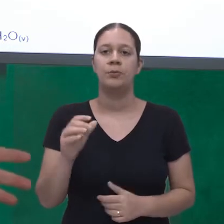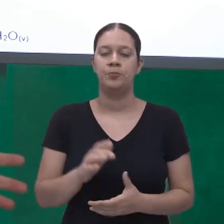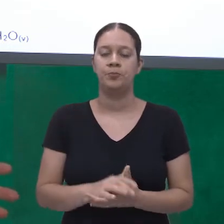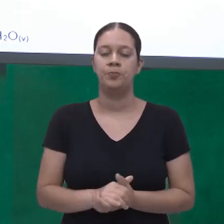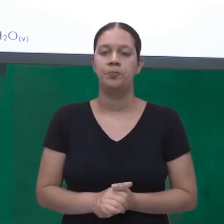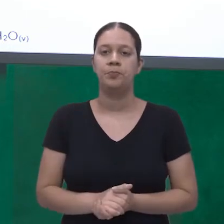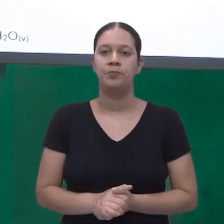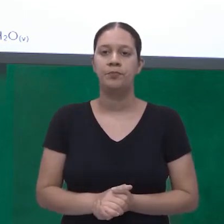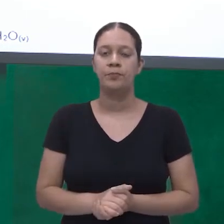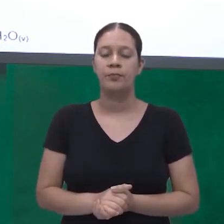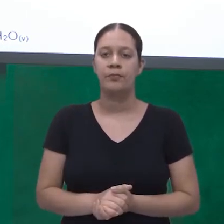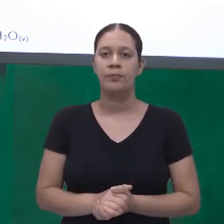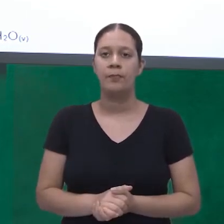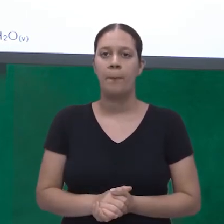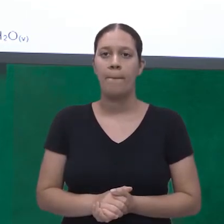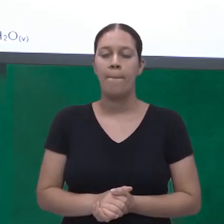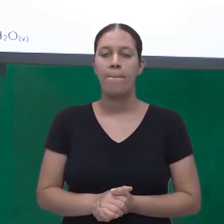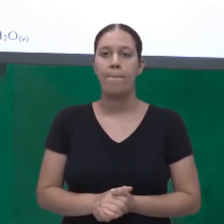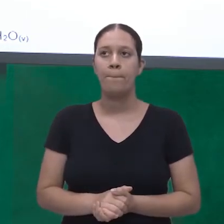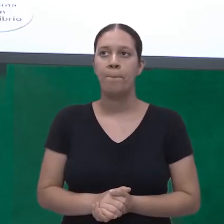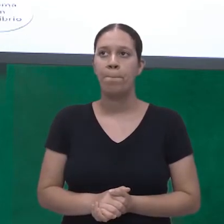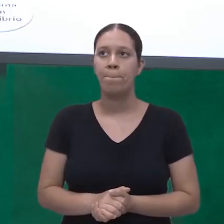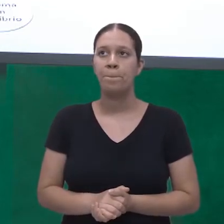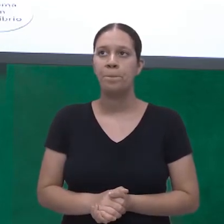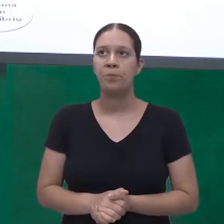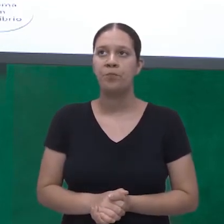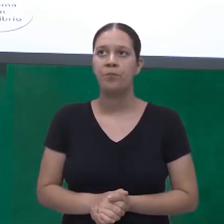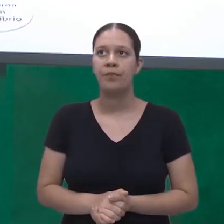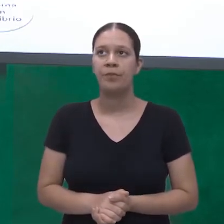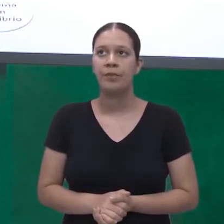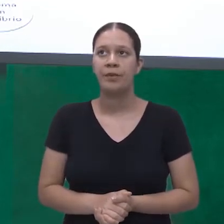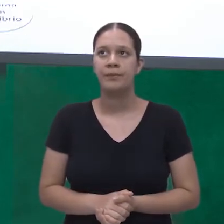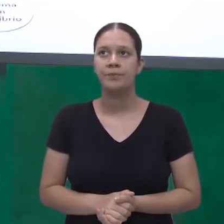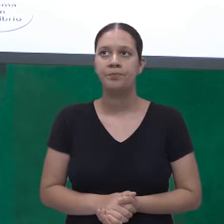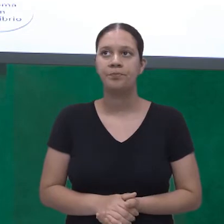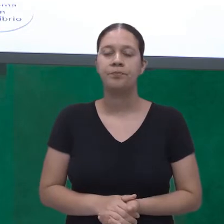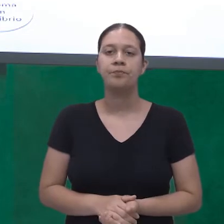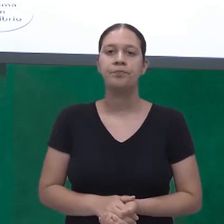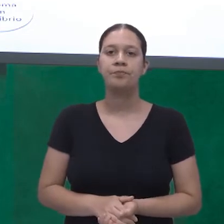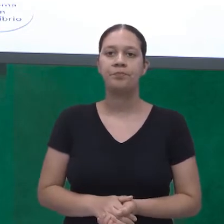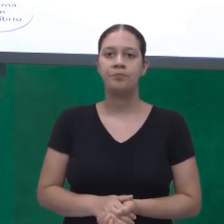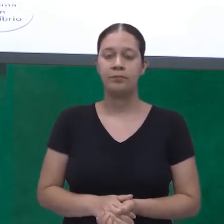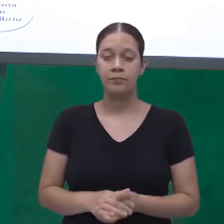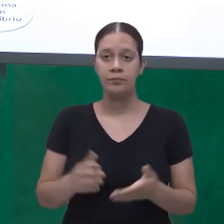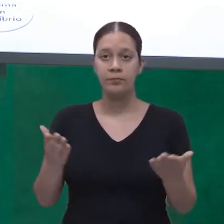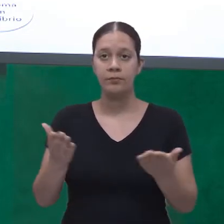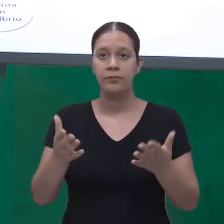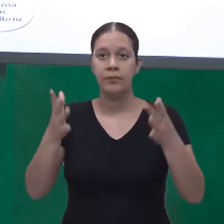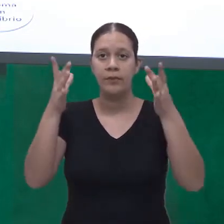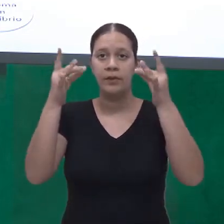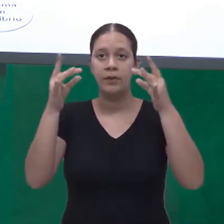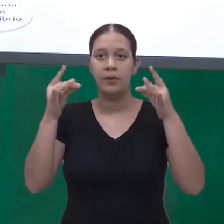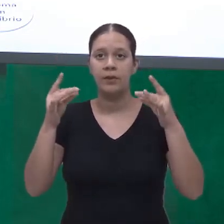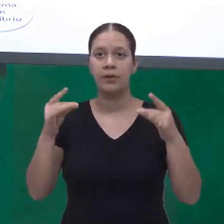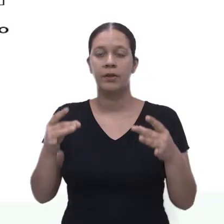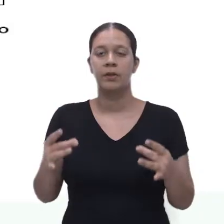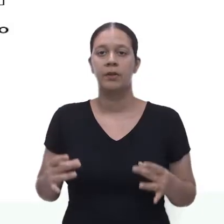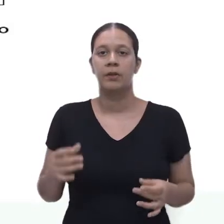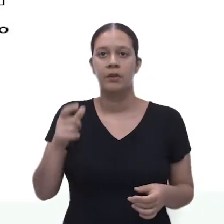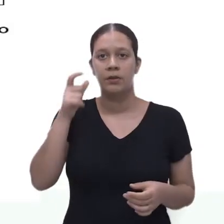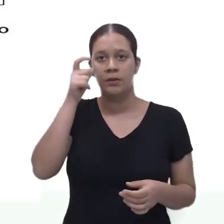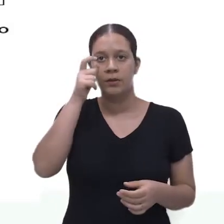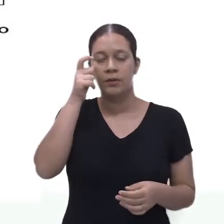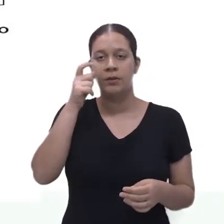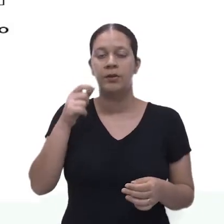em equilíbrio. Muito bem. Agora, um detalhe também muito interessante, que eu queria que vocês se ligassem, é